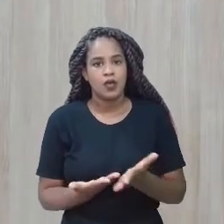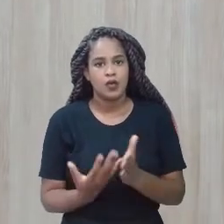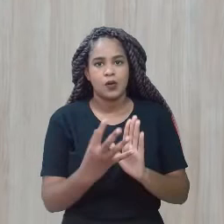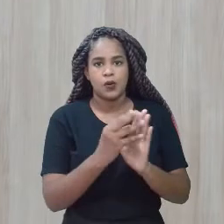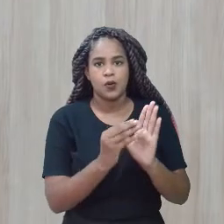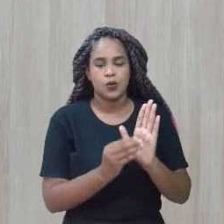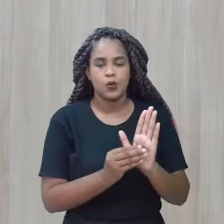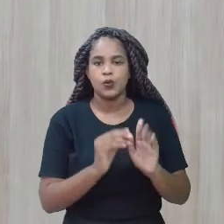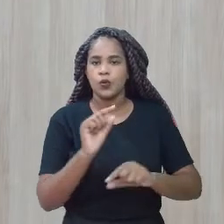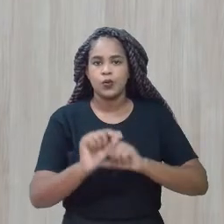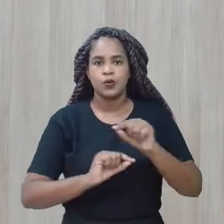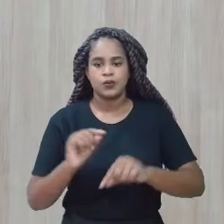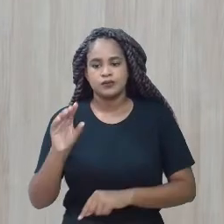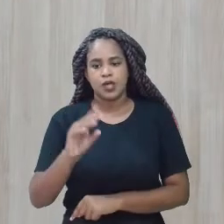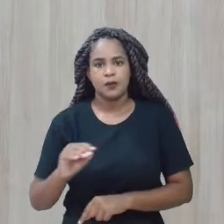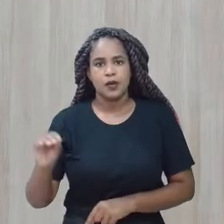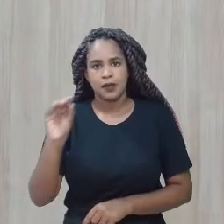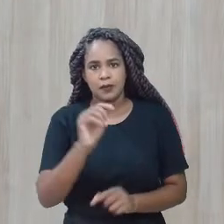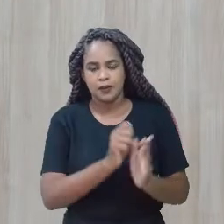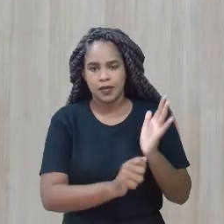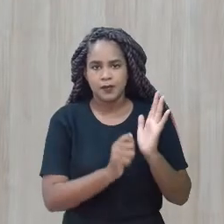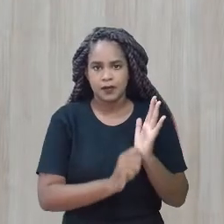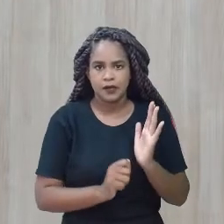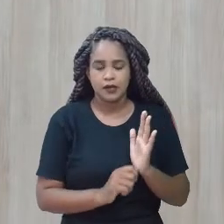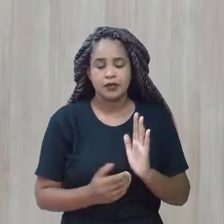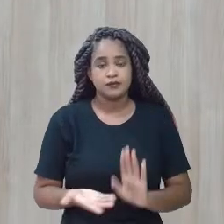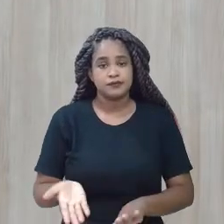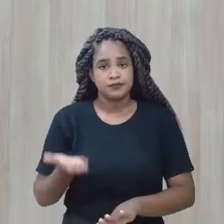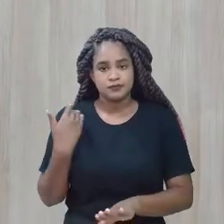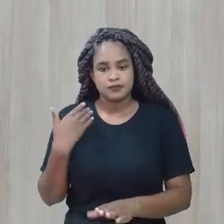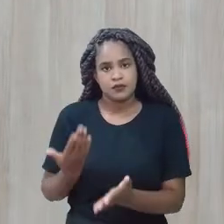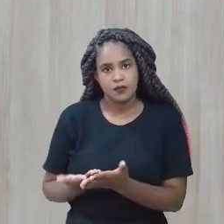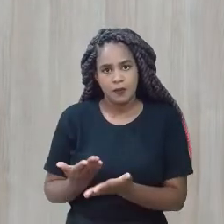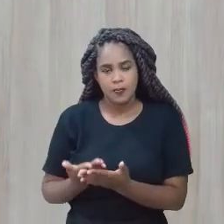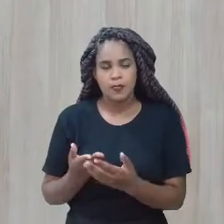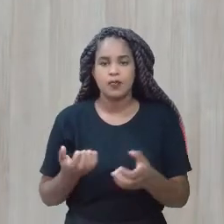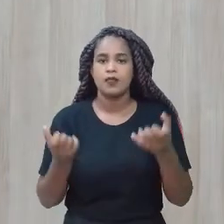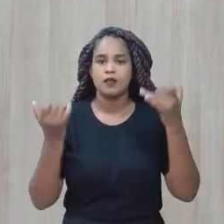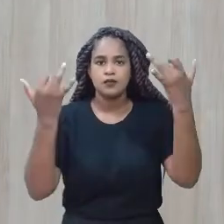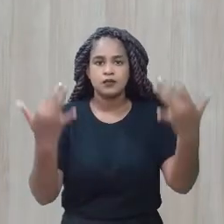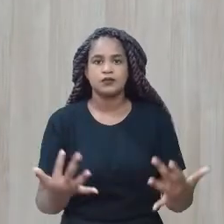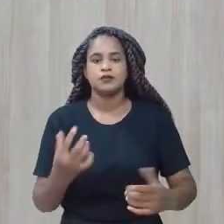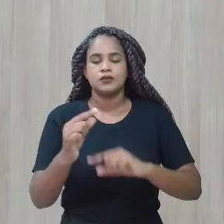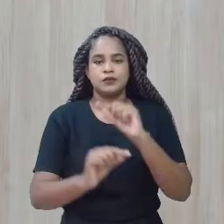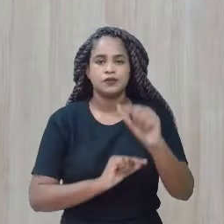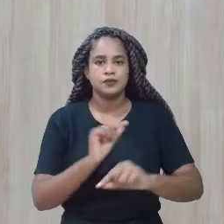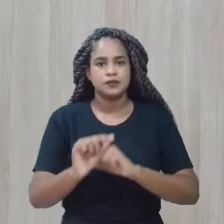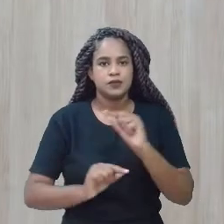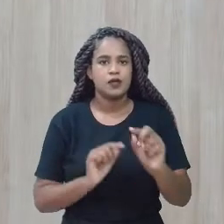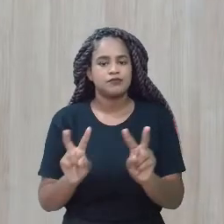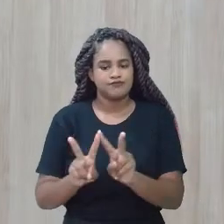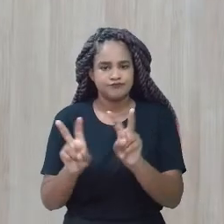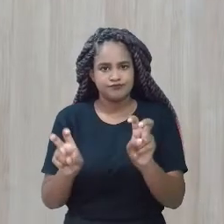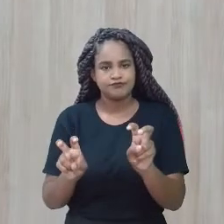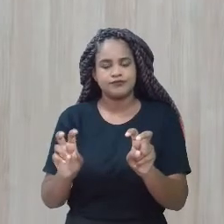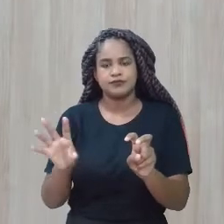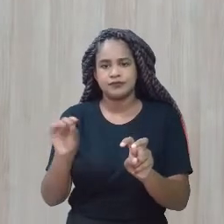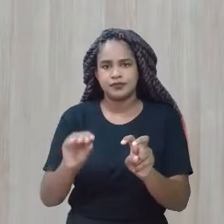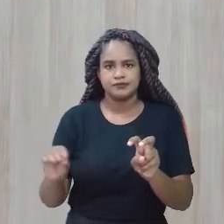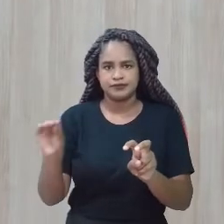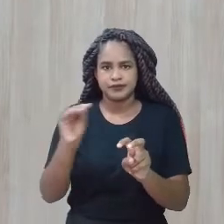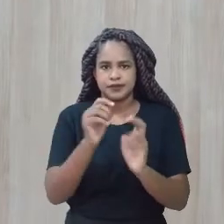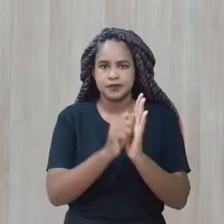é oralidade e escrita, na aula anterior falamos muito sobre isso, não é? A importância